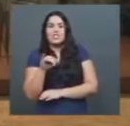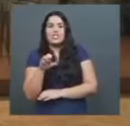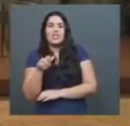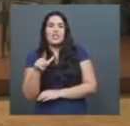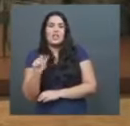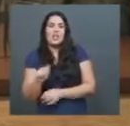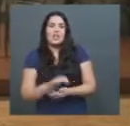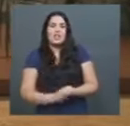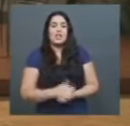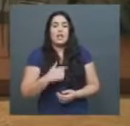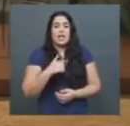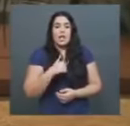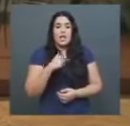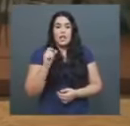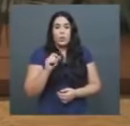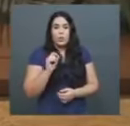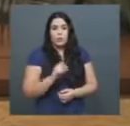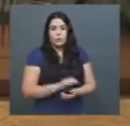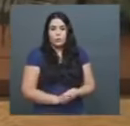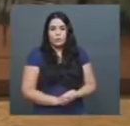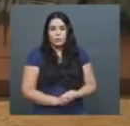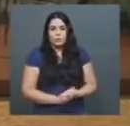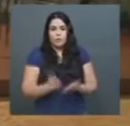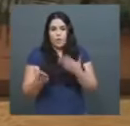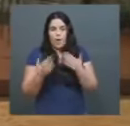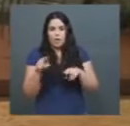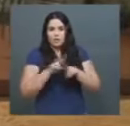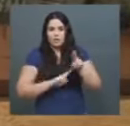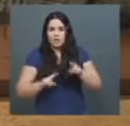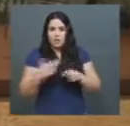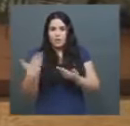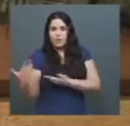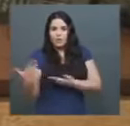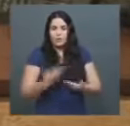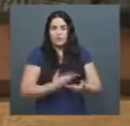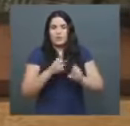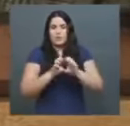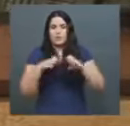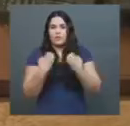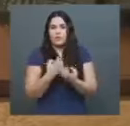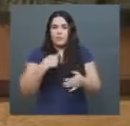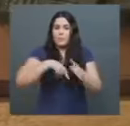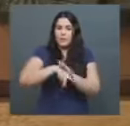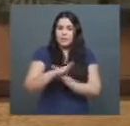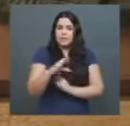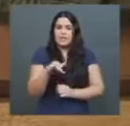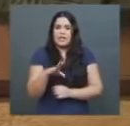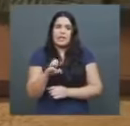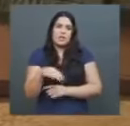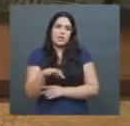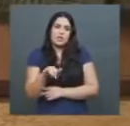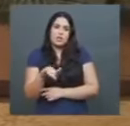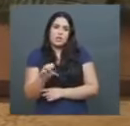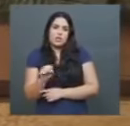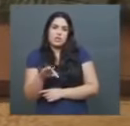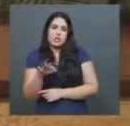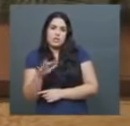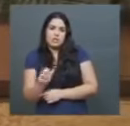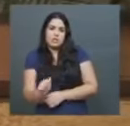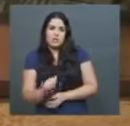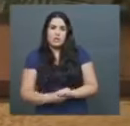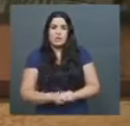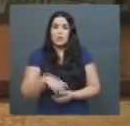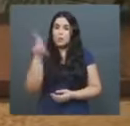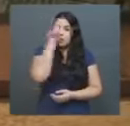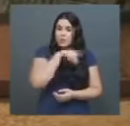ciência da UFO. Estou aqui para convidar vocês para participar do evento Pergunte a um Cientista, que acontece neste domingo, das